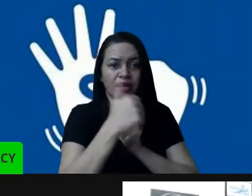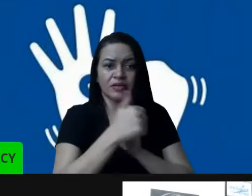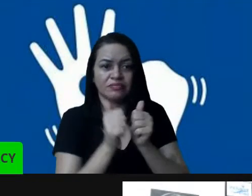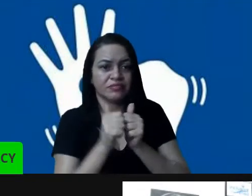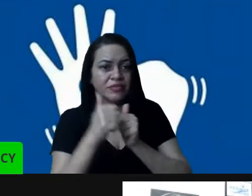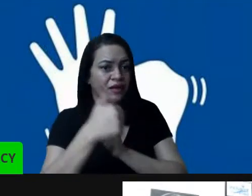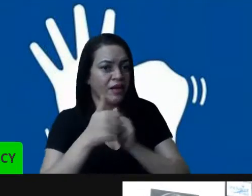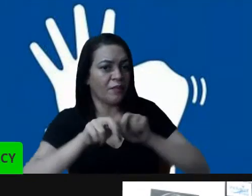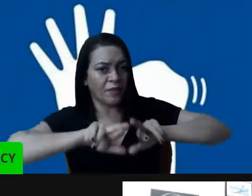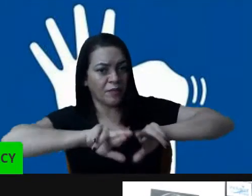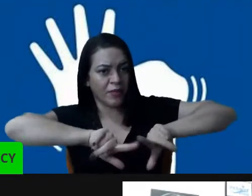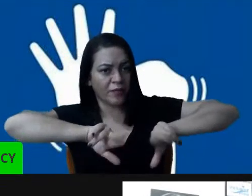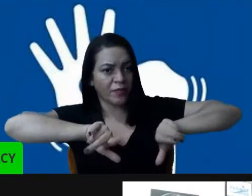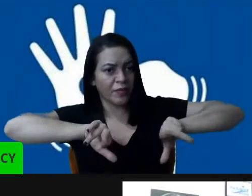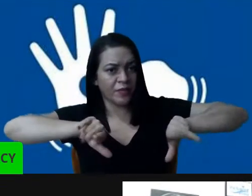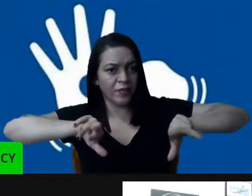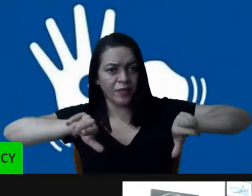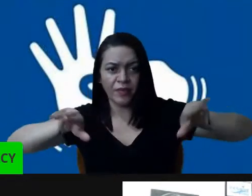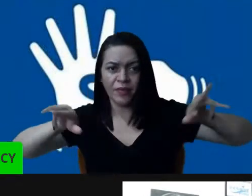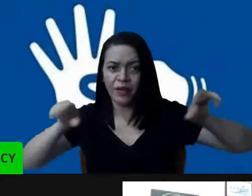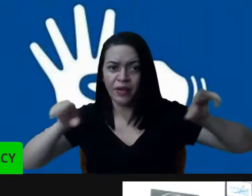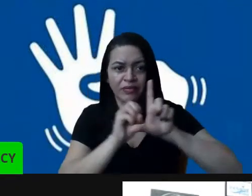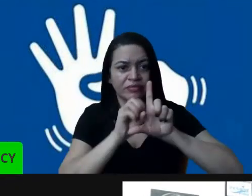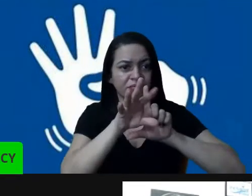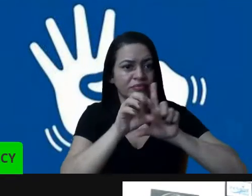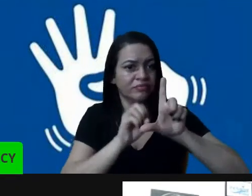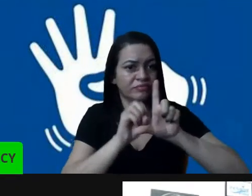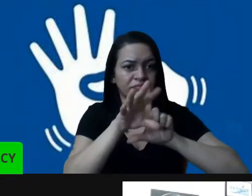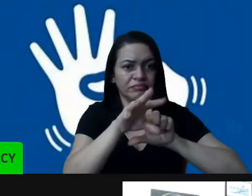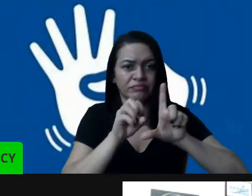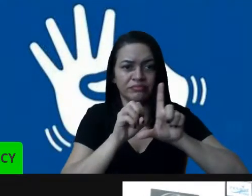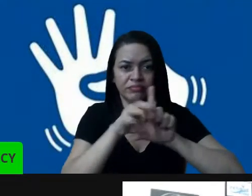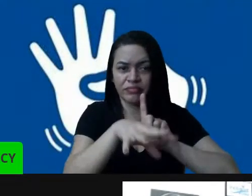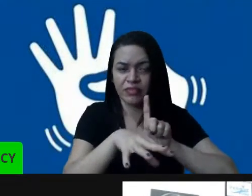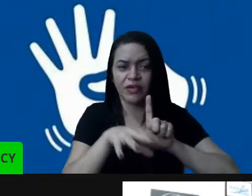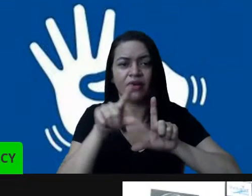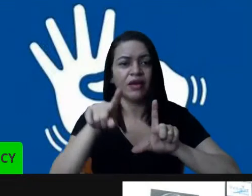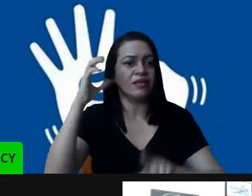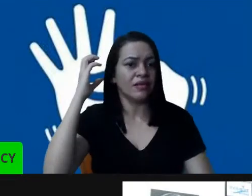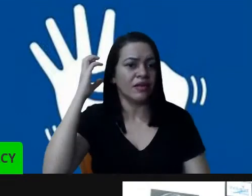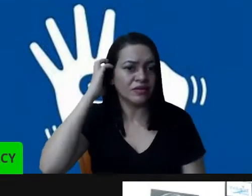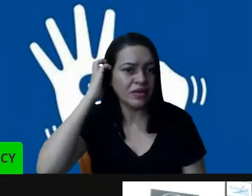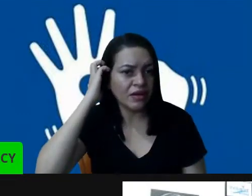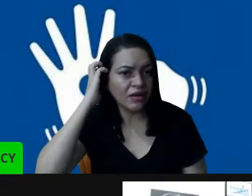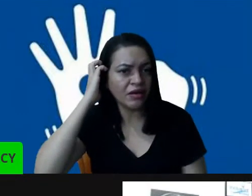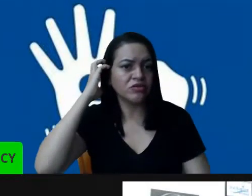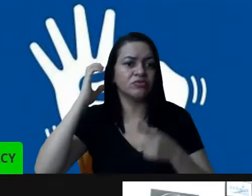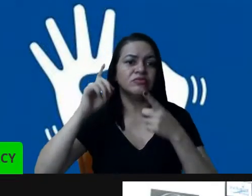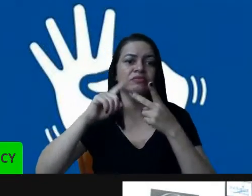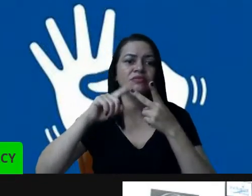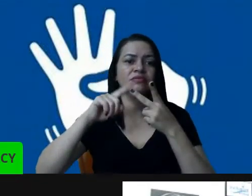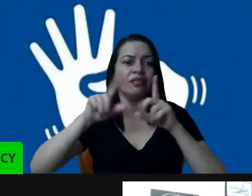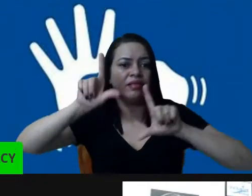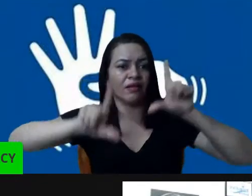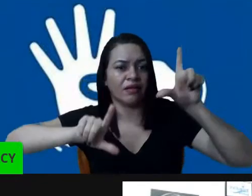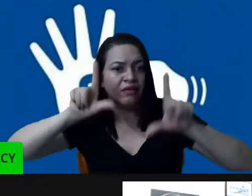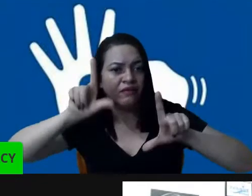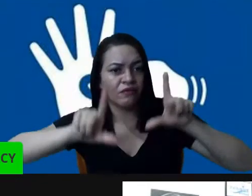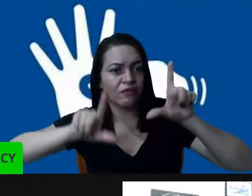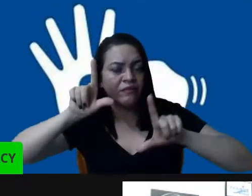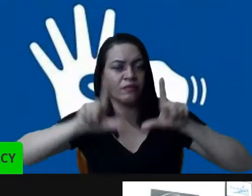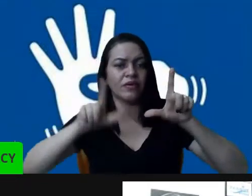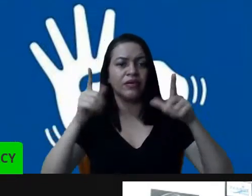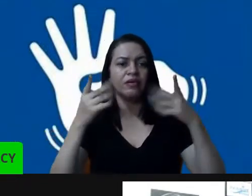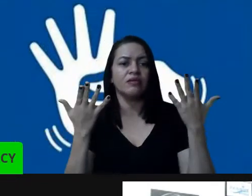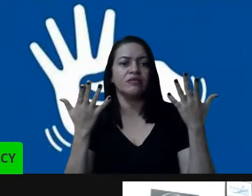gente consiga levar não só a informação das rádios e TVs, né,